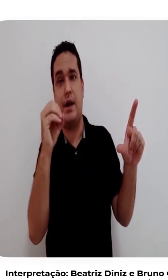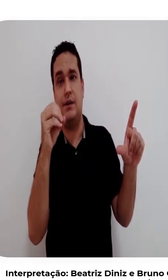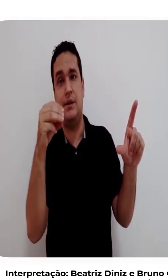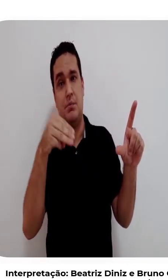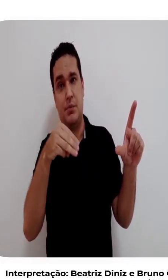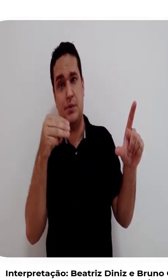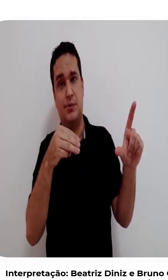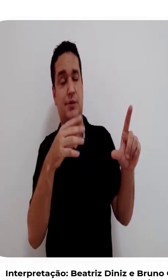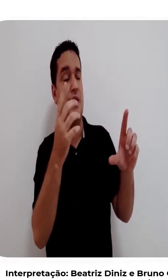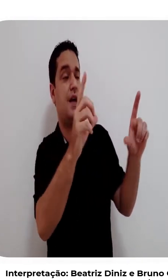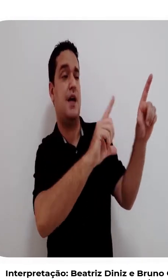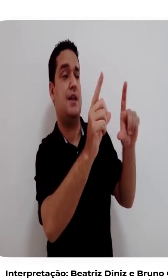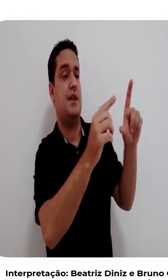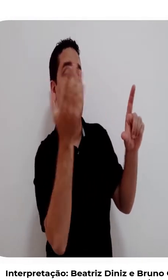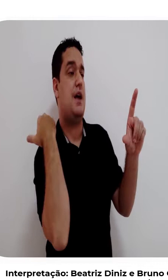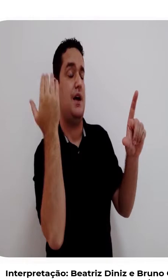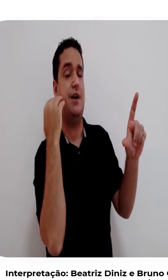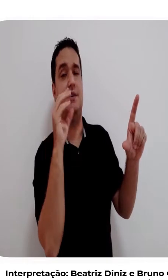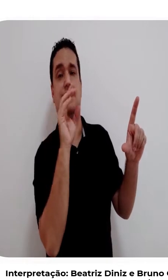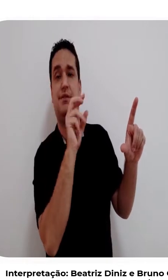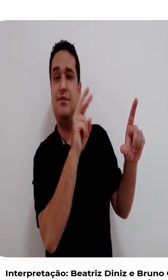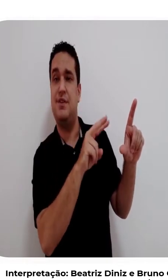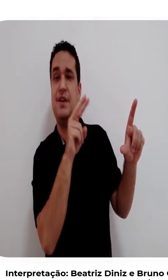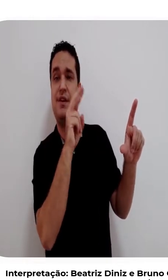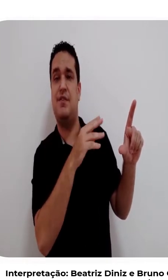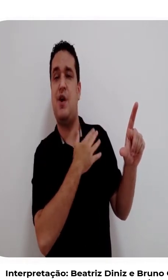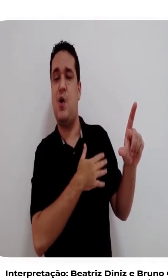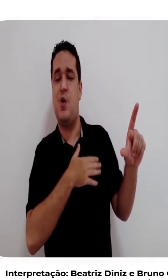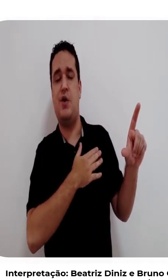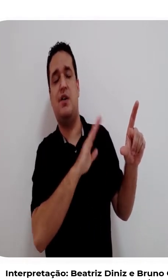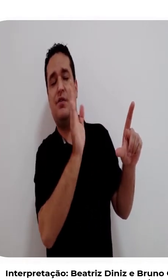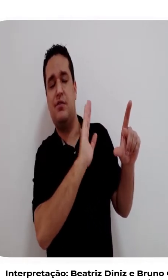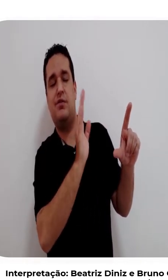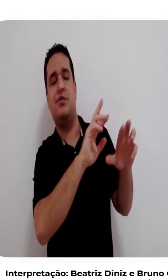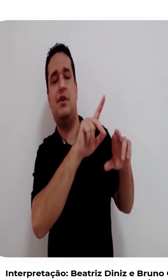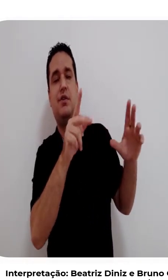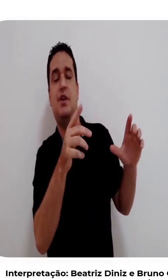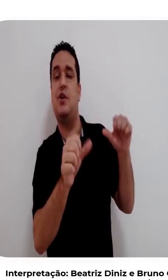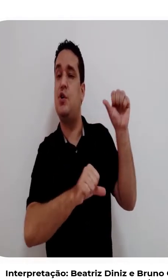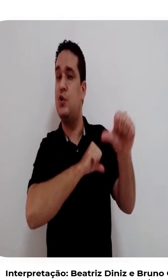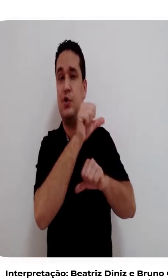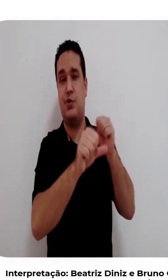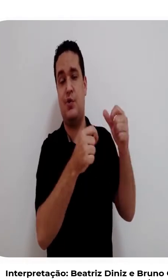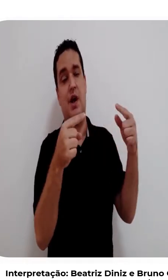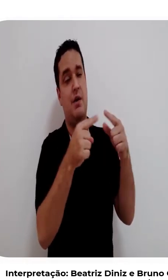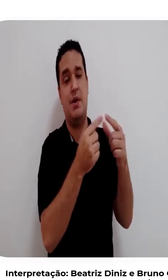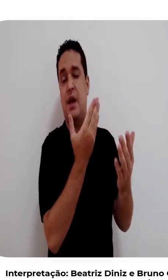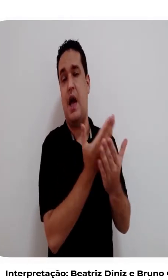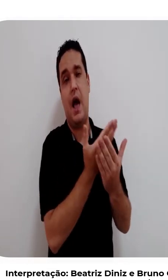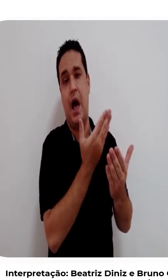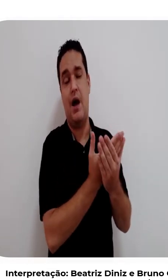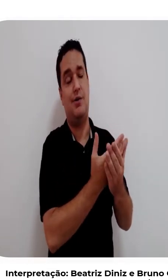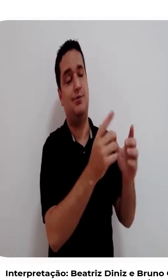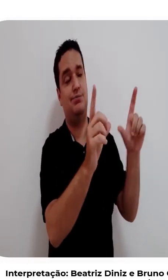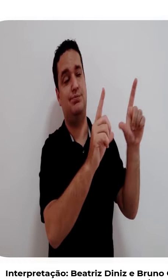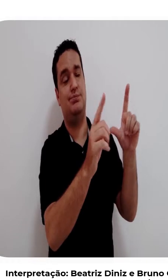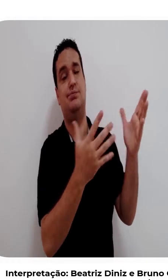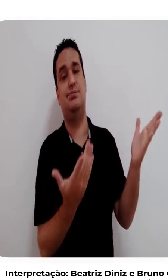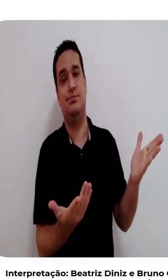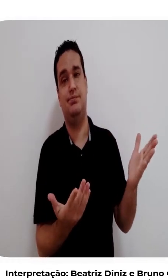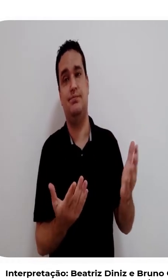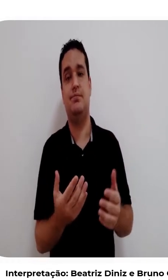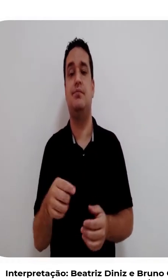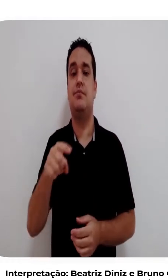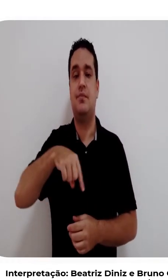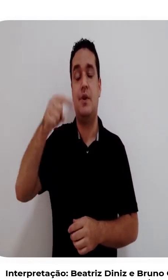deixou de ser só essa diversão, ela virou a nossa sala de aula virtual, né? Então, priorizando principalmente isso, que ela